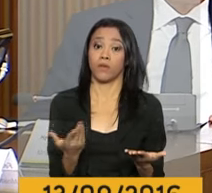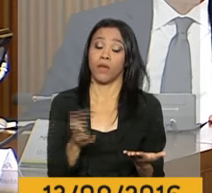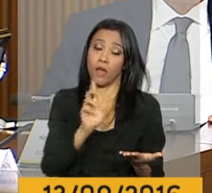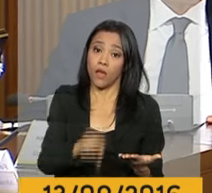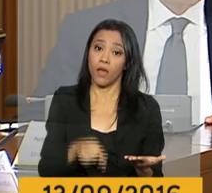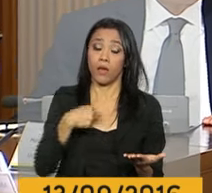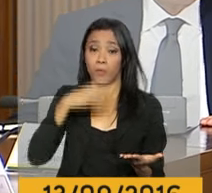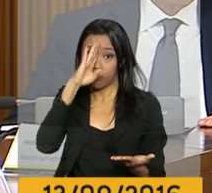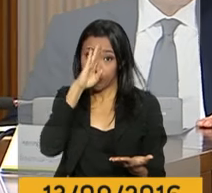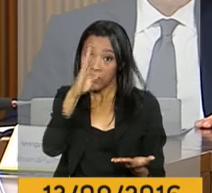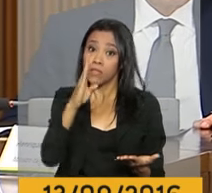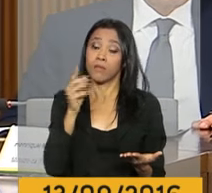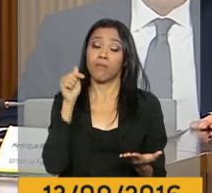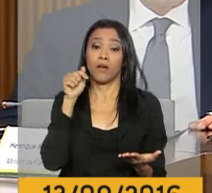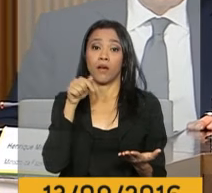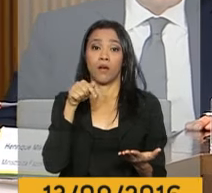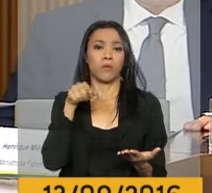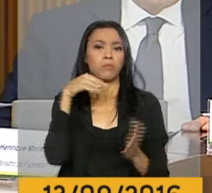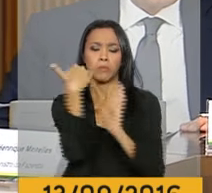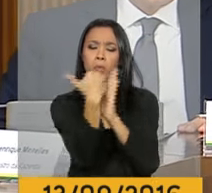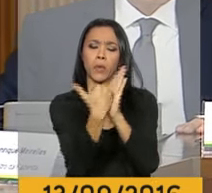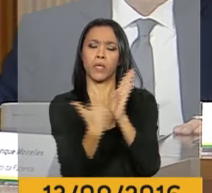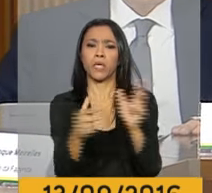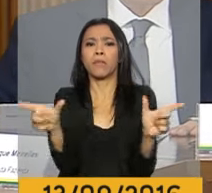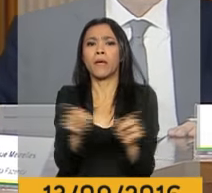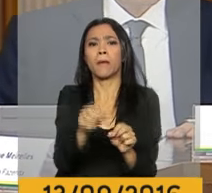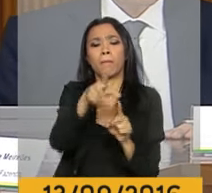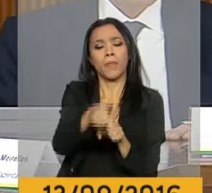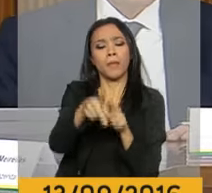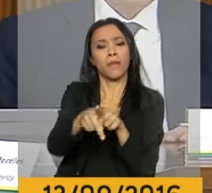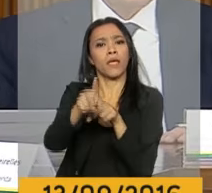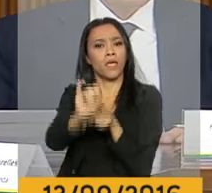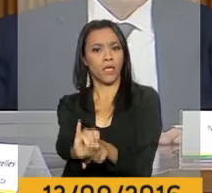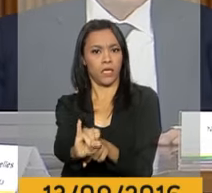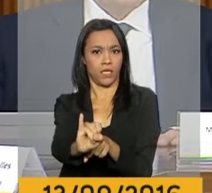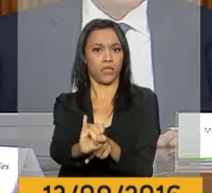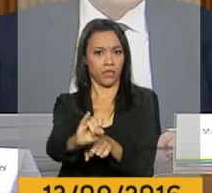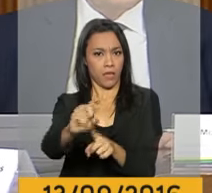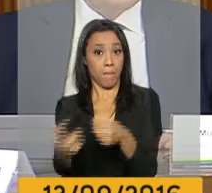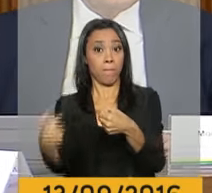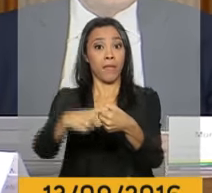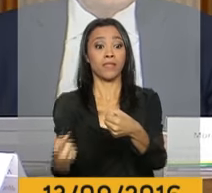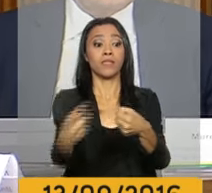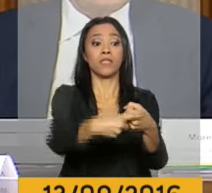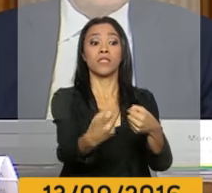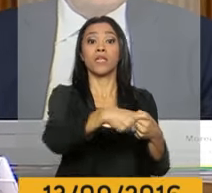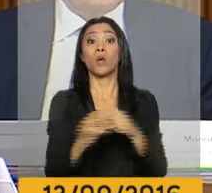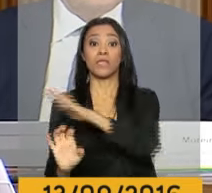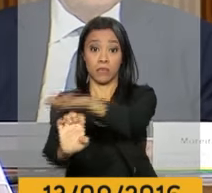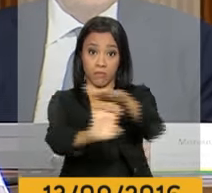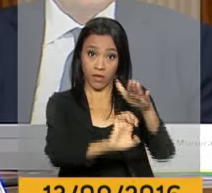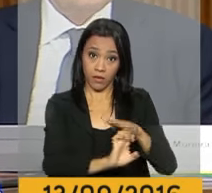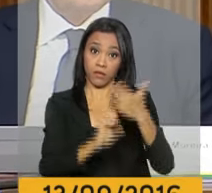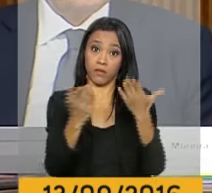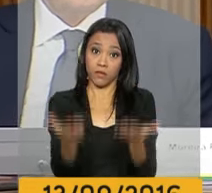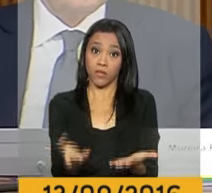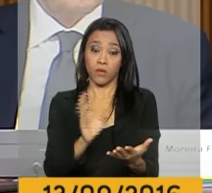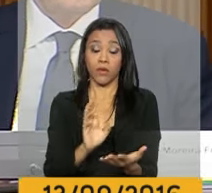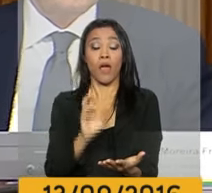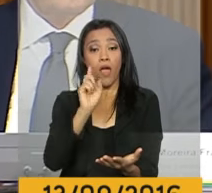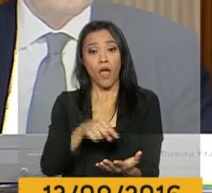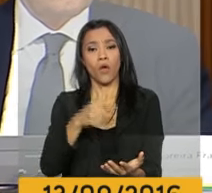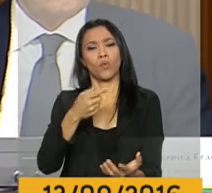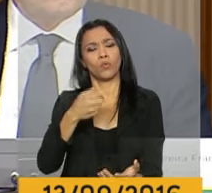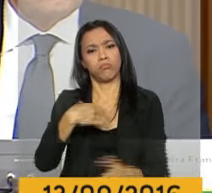desta deste programa de parcerias de investimentos naturalmente Visa em primeiro lugar ao crescimento econômico do